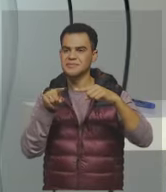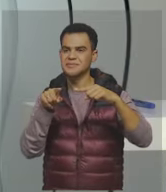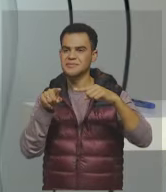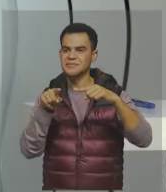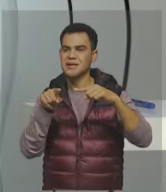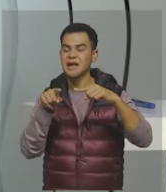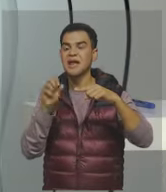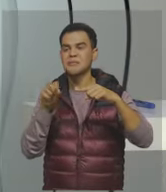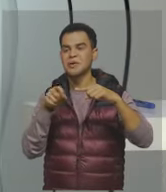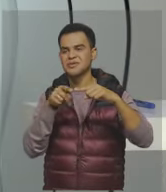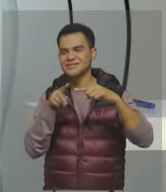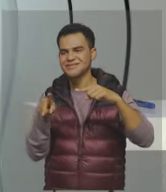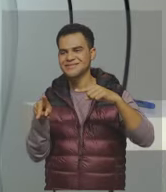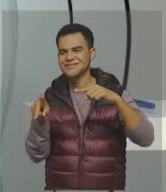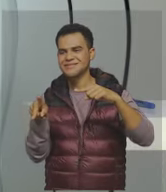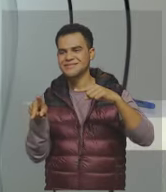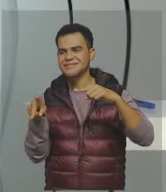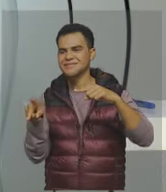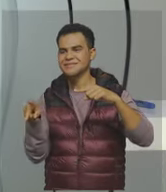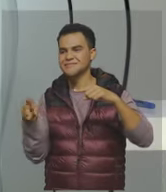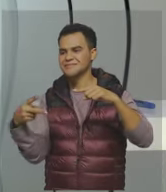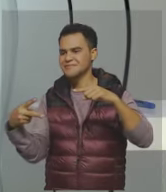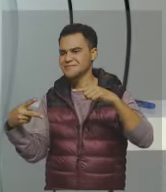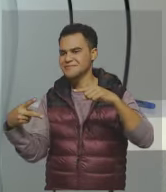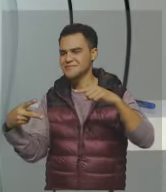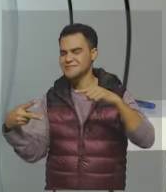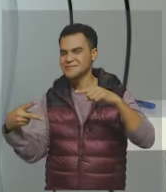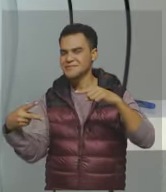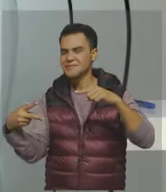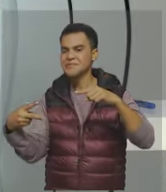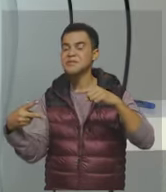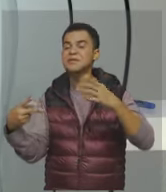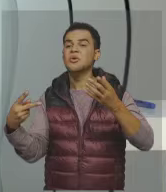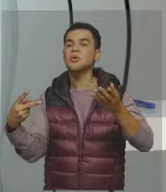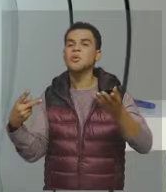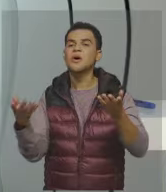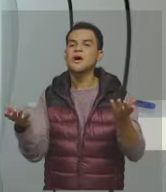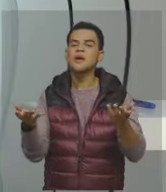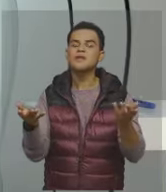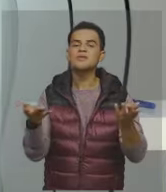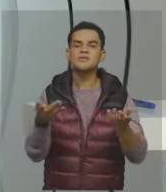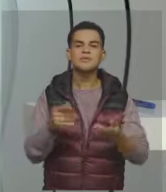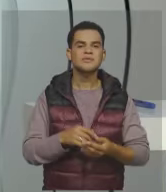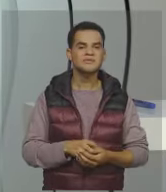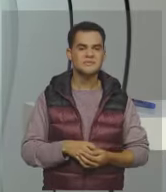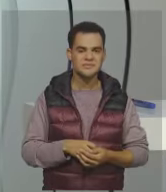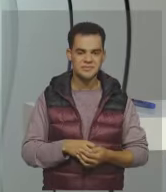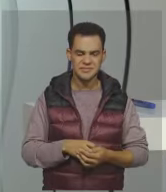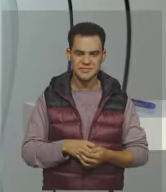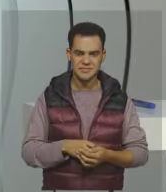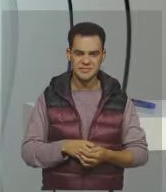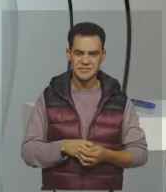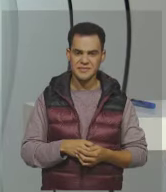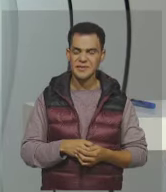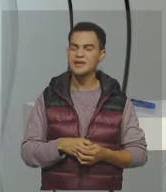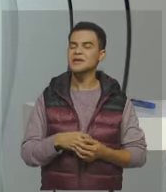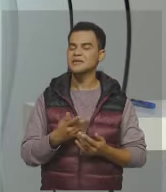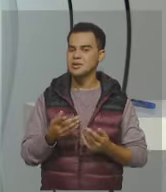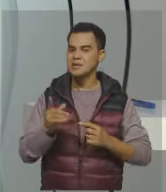Para cá e para cá. Ok? Então, quanto vai dar a minha resistência equivalente com a chave